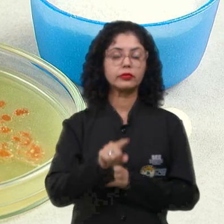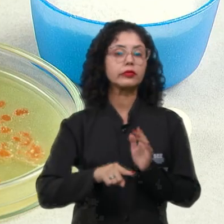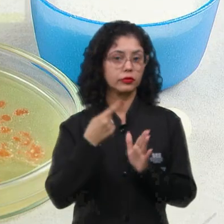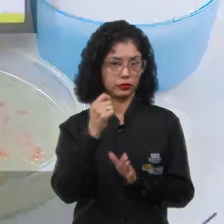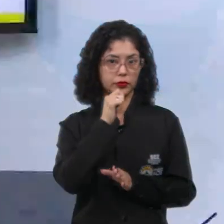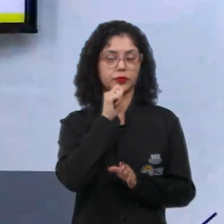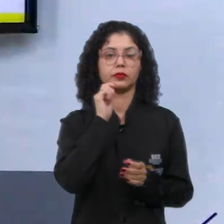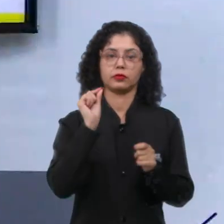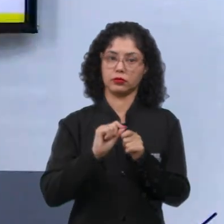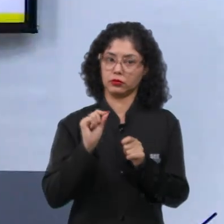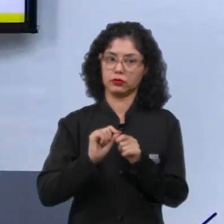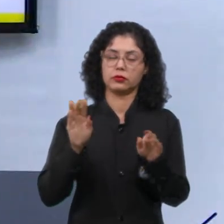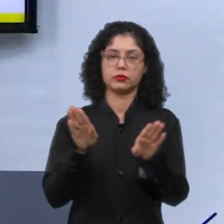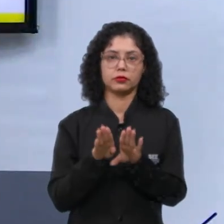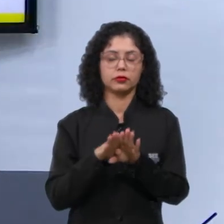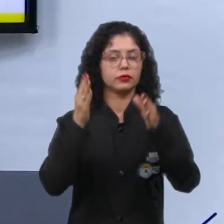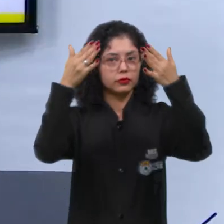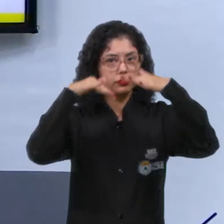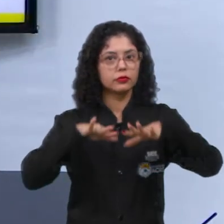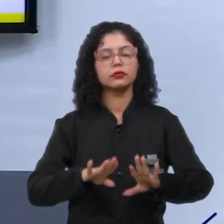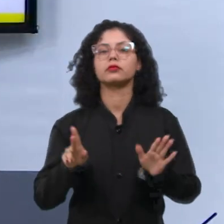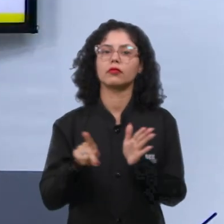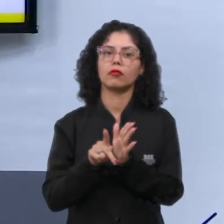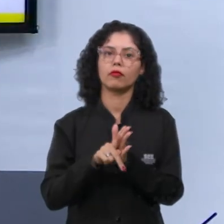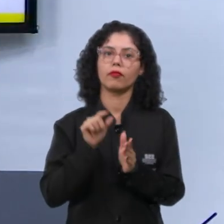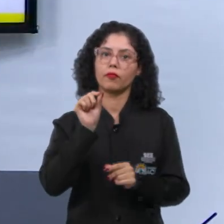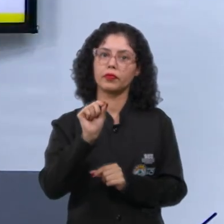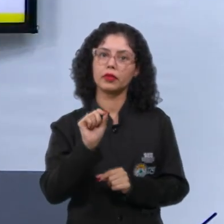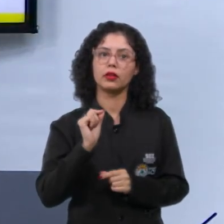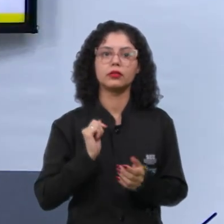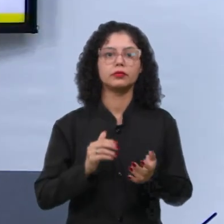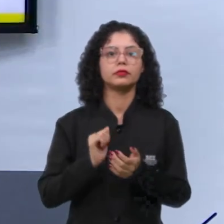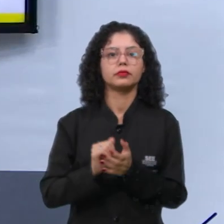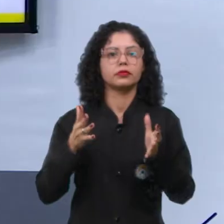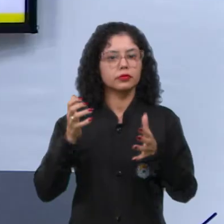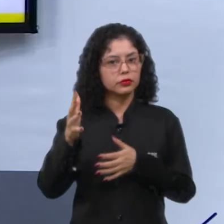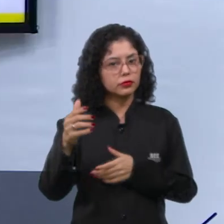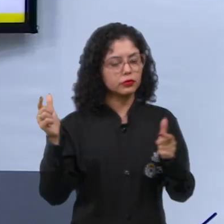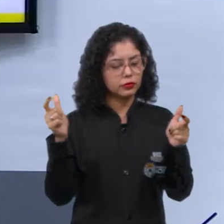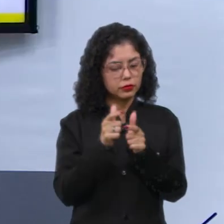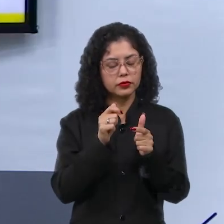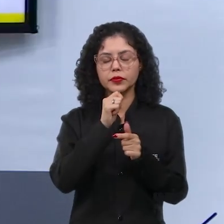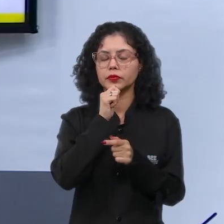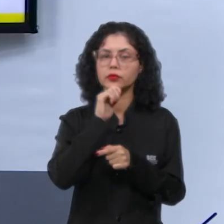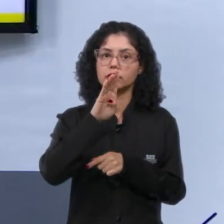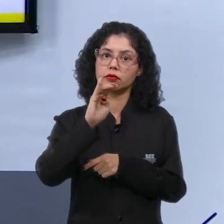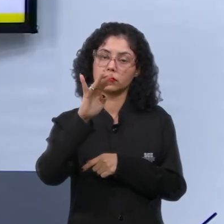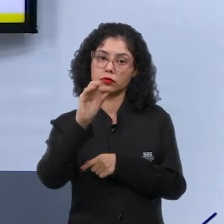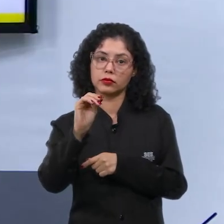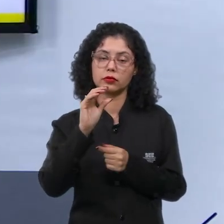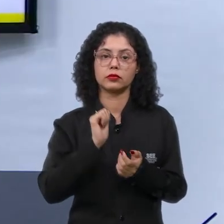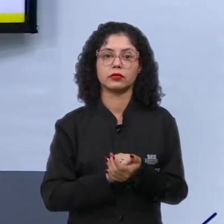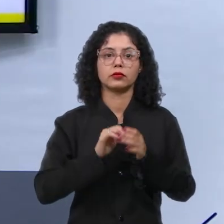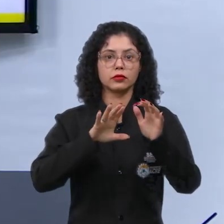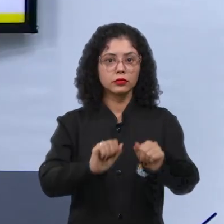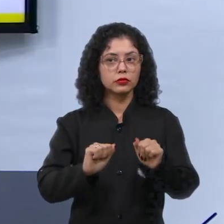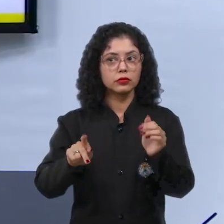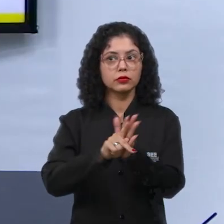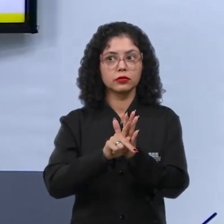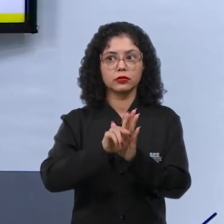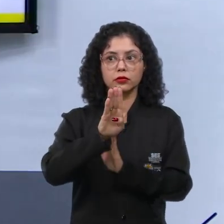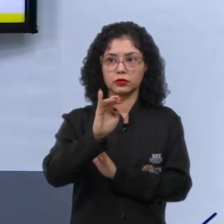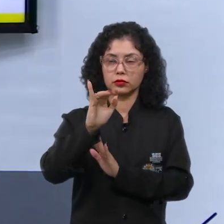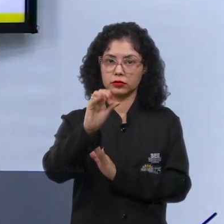atividades realizadas naturalmente por esses micro-organismos. A biofábrica faz o quê? Pega esses